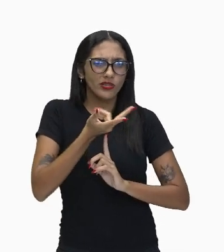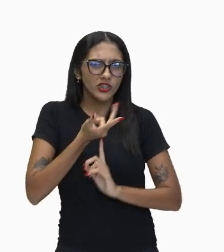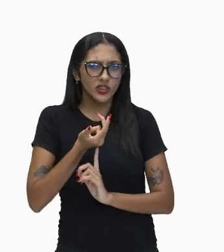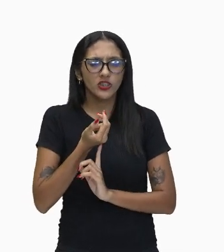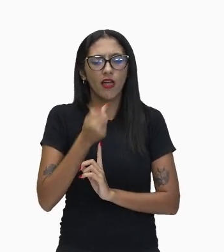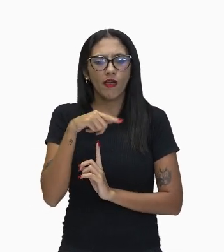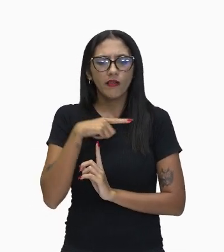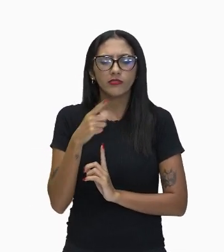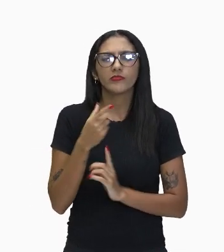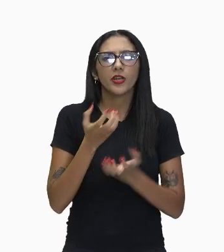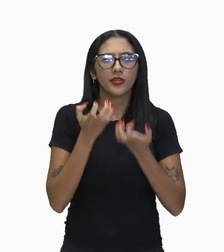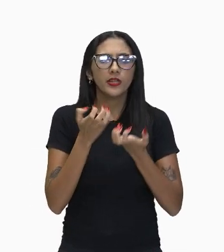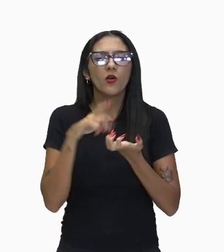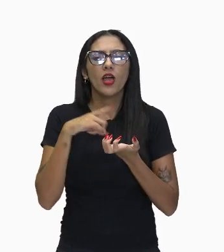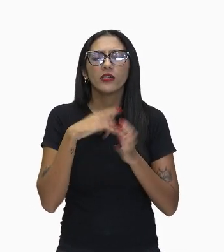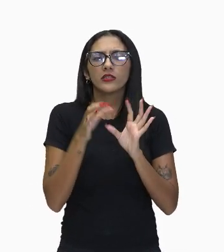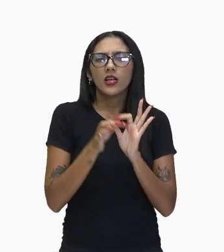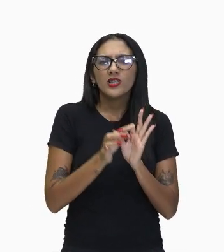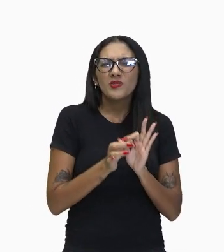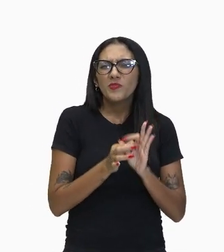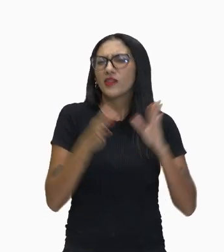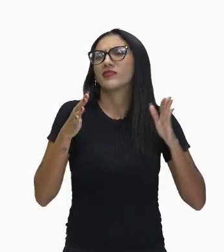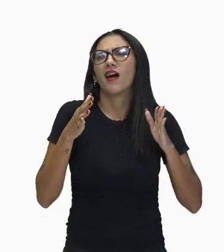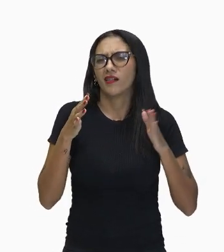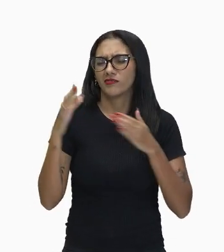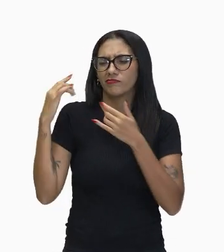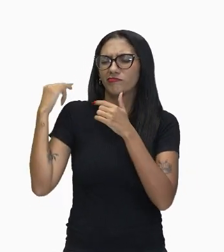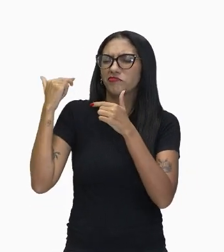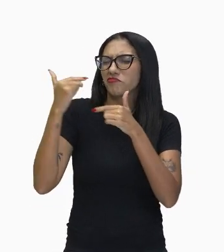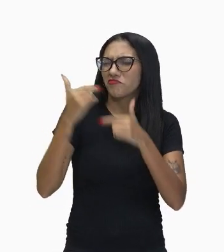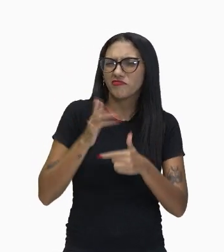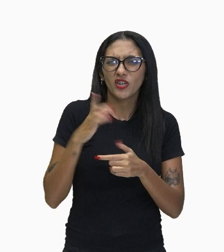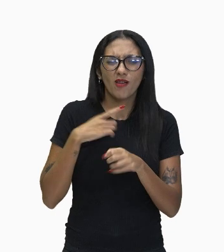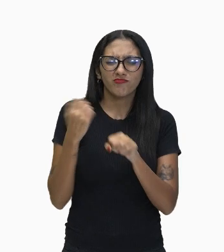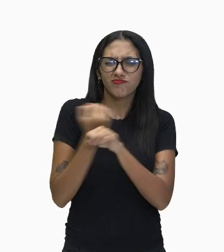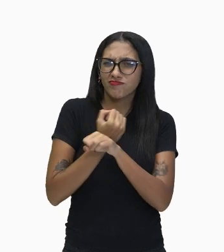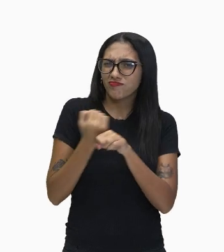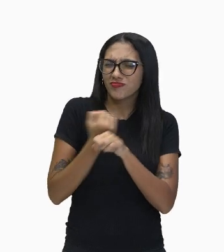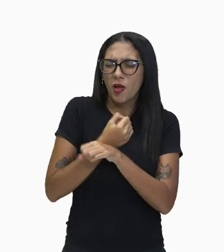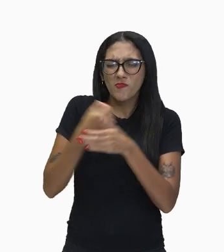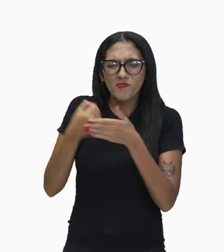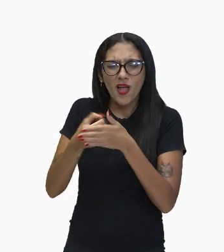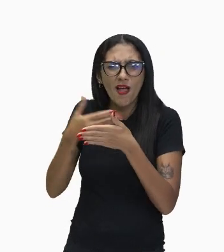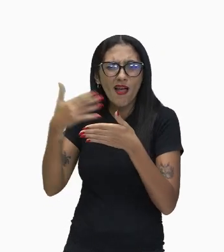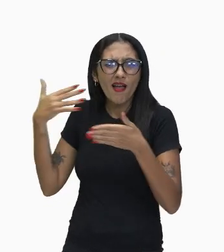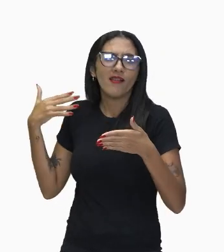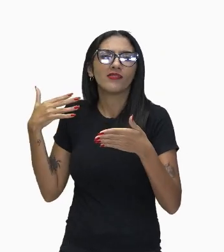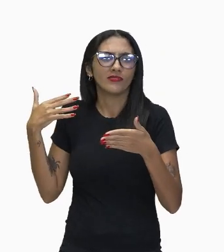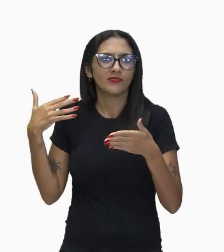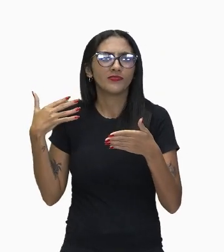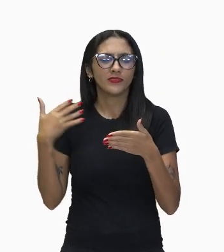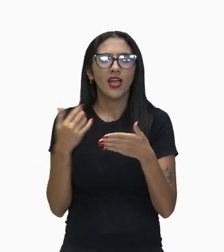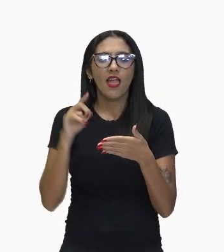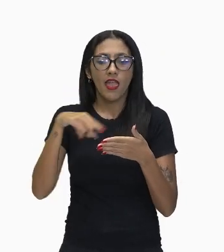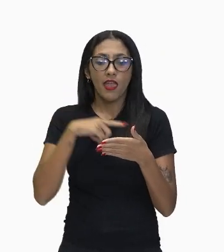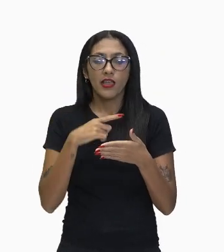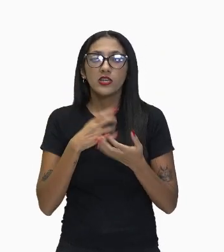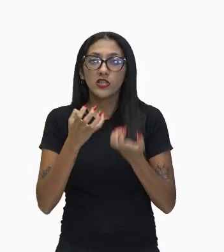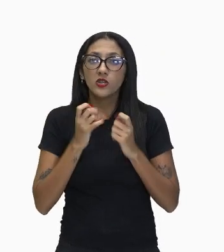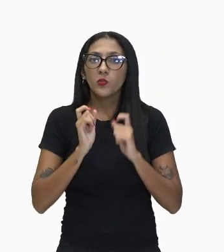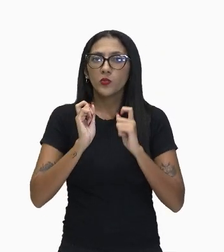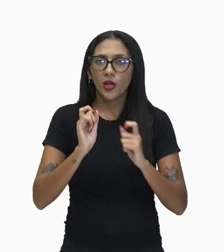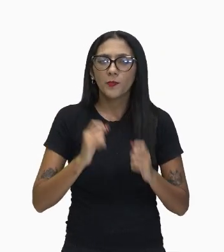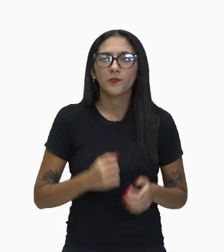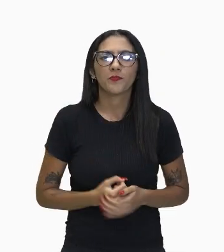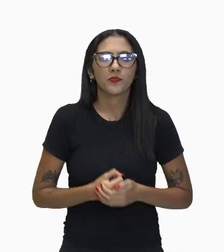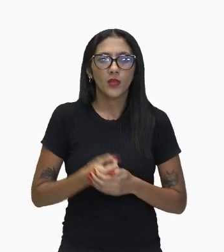essa ruptura com aquela tradição passadista, né? Eles defendiam a difusão das técnicas